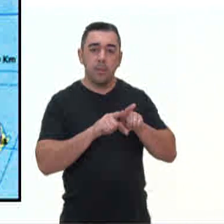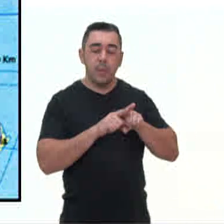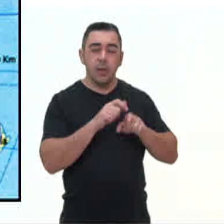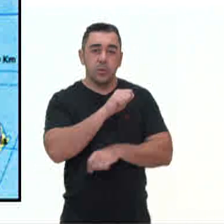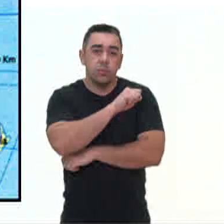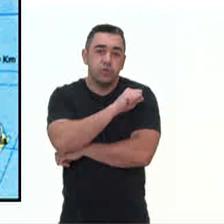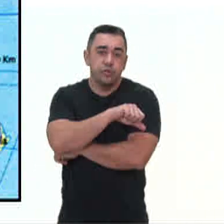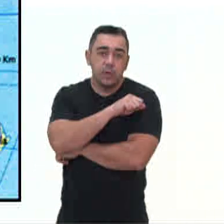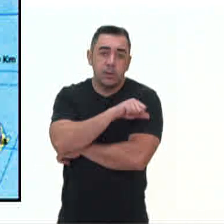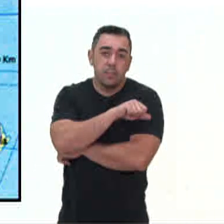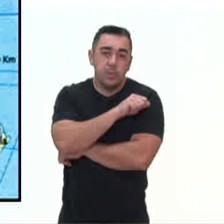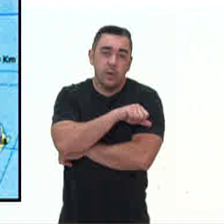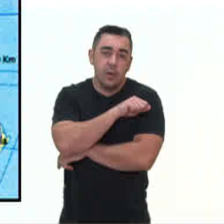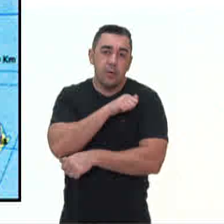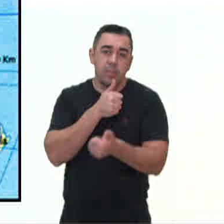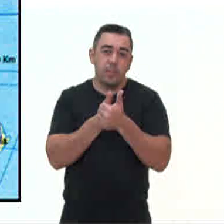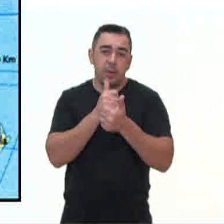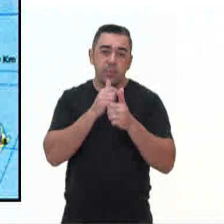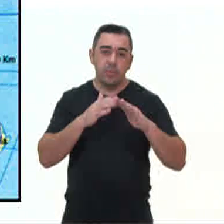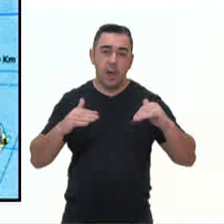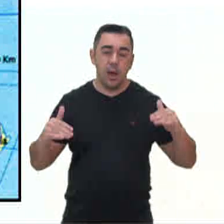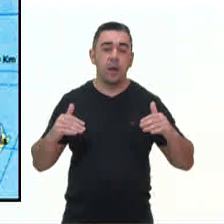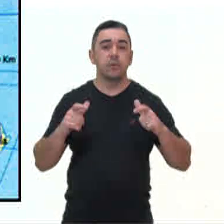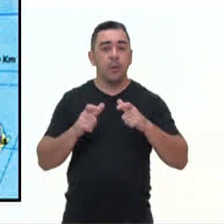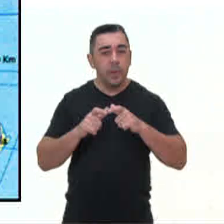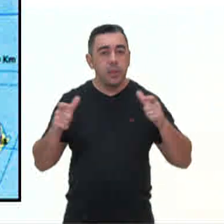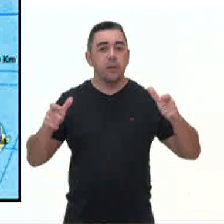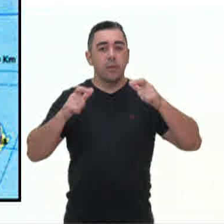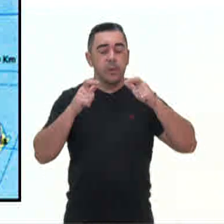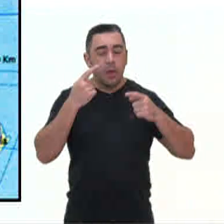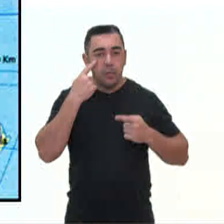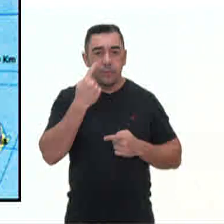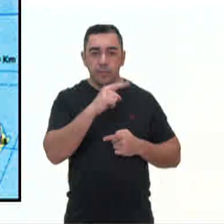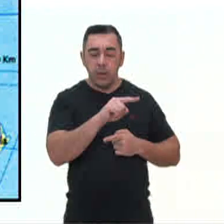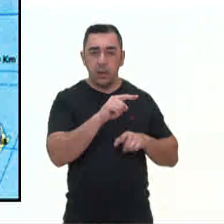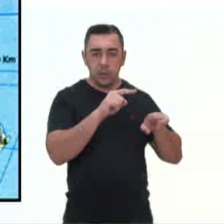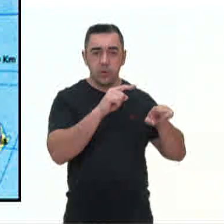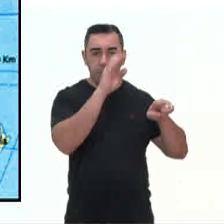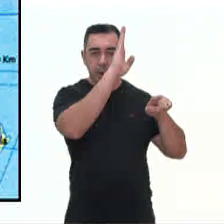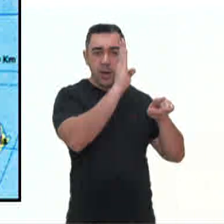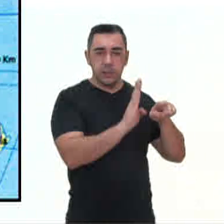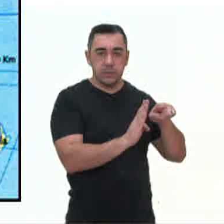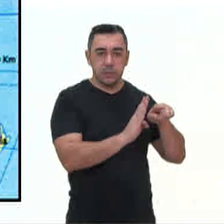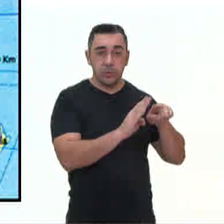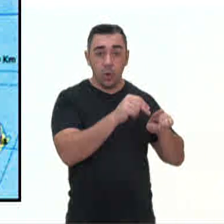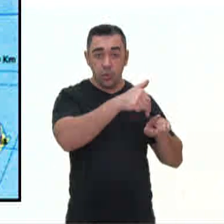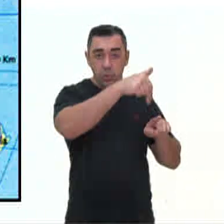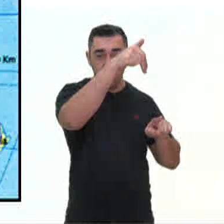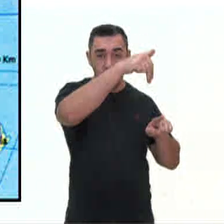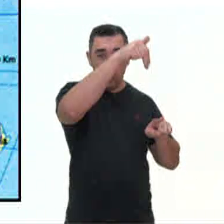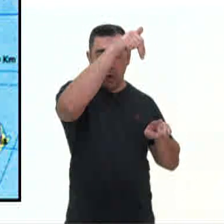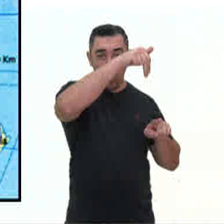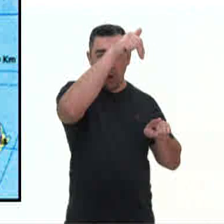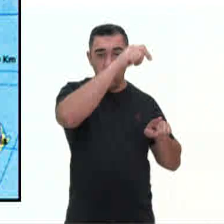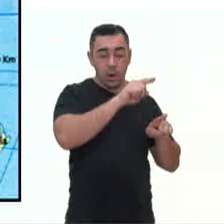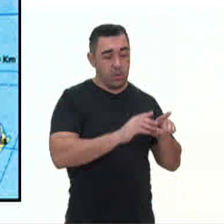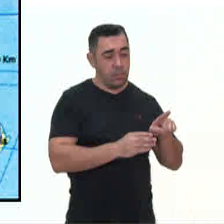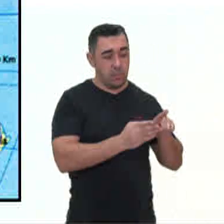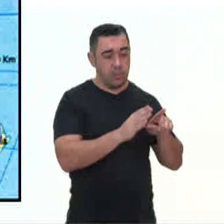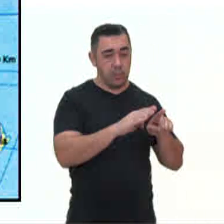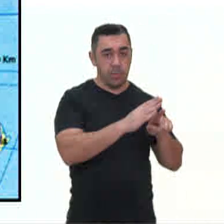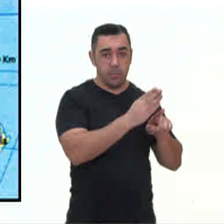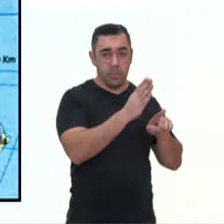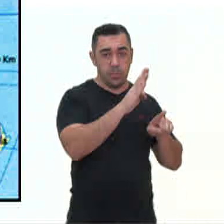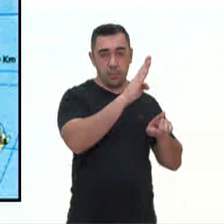Rio de Janeiro, concentração e assim vai aumentando. Aí vamos para a parte norte, não é ir para cima, pessoal. Ir para o norte não é ir